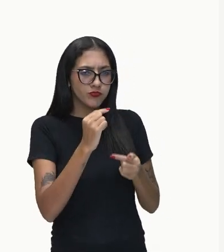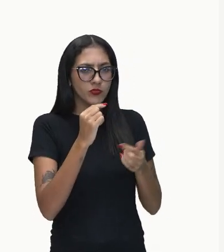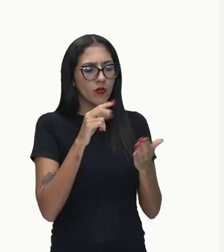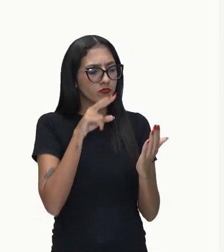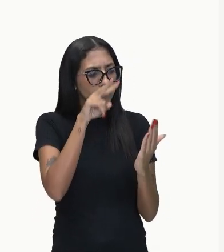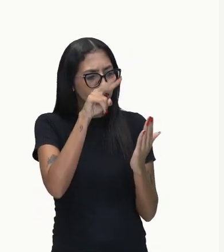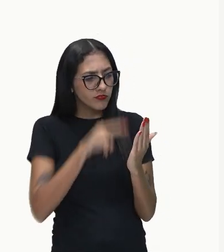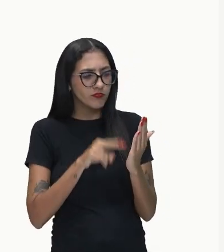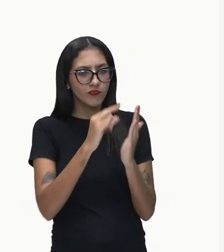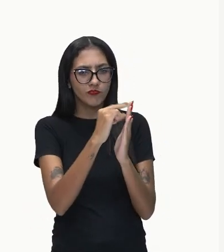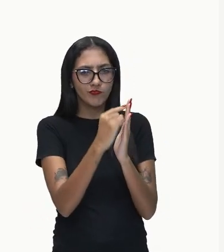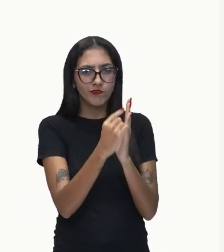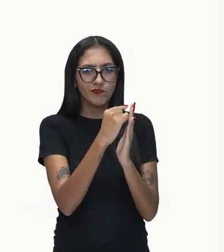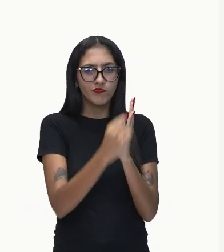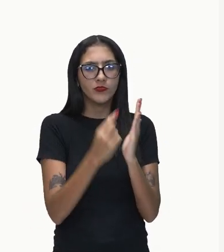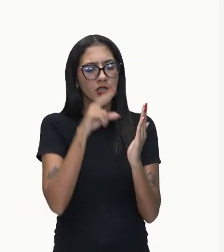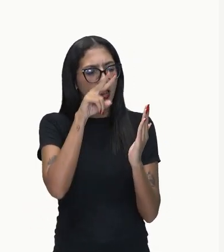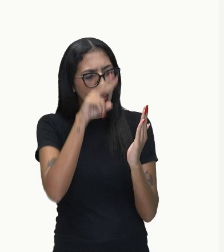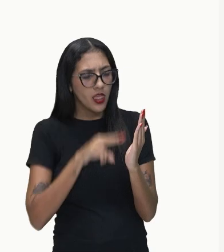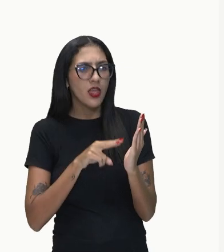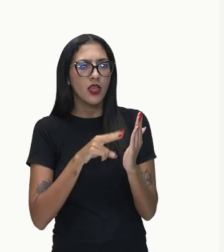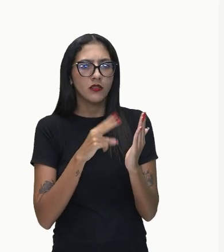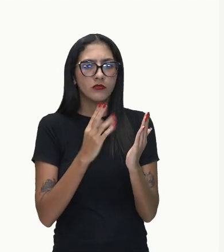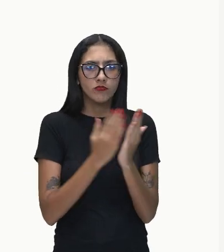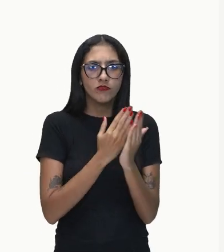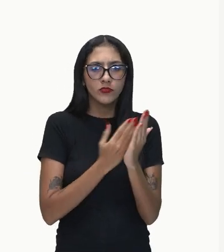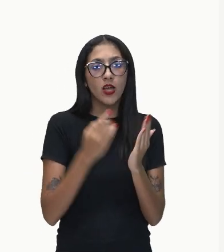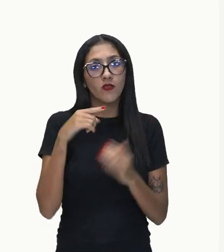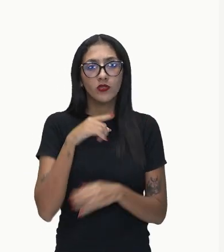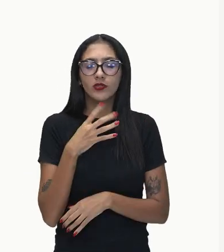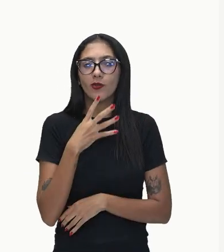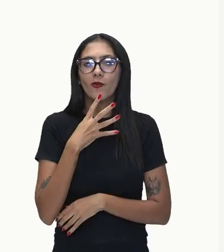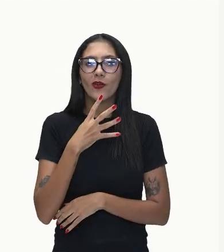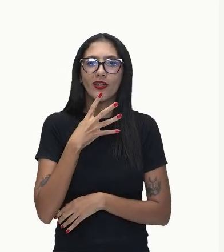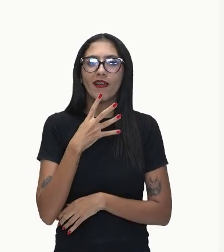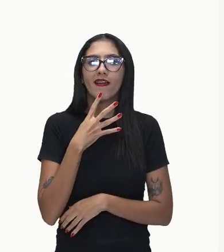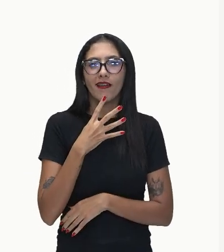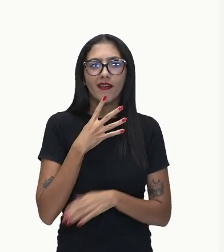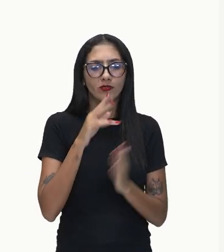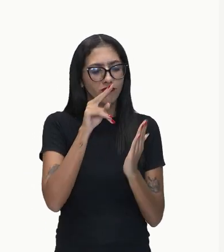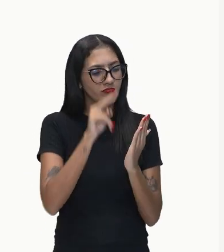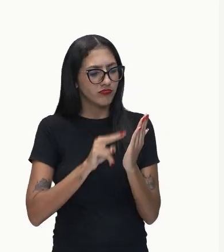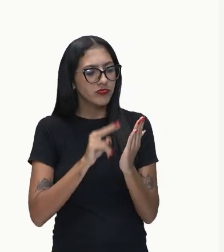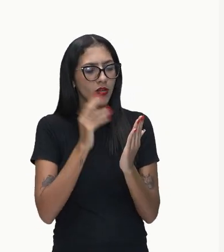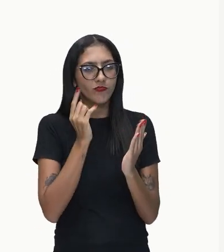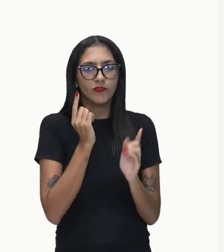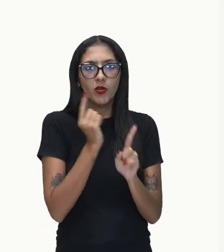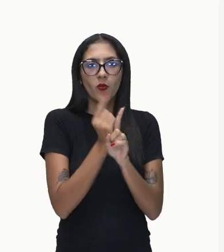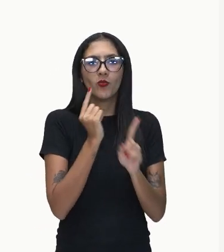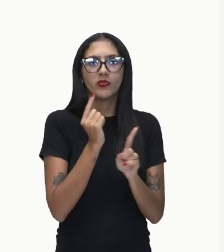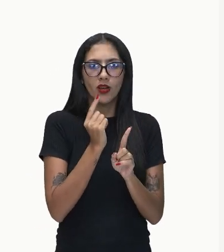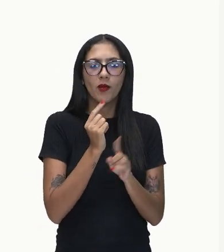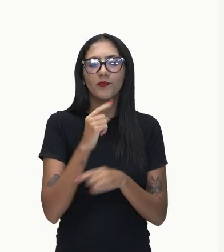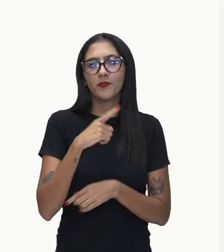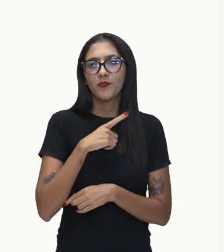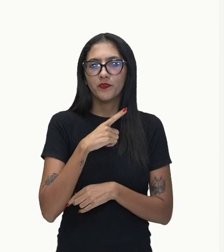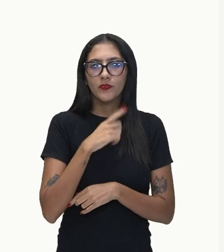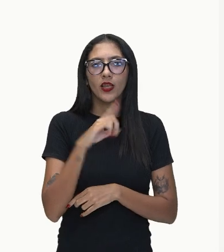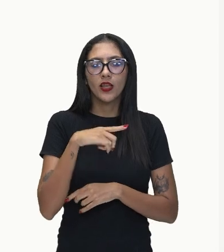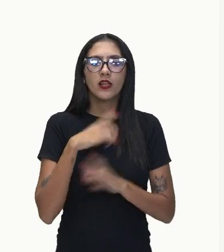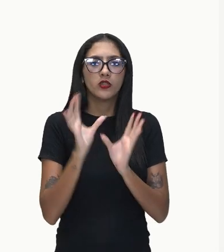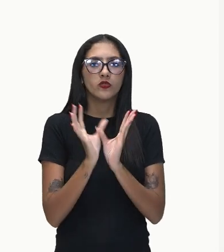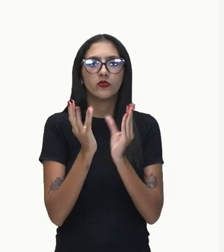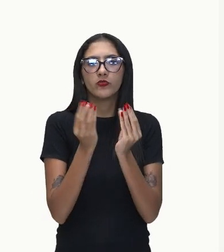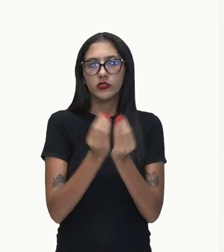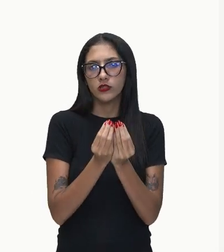a embalagem de alguns produtos e já conseguem fazer a leitura e identificarem aí, né? Por exemplo,